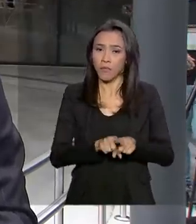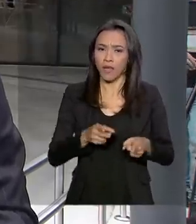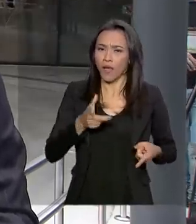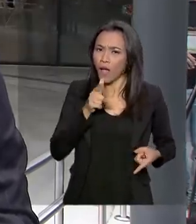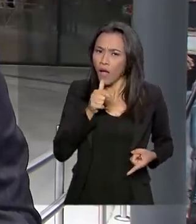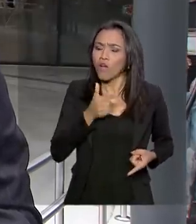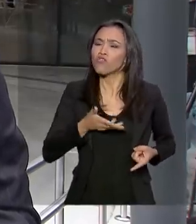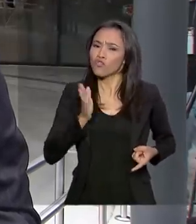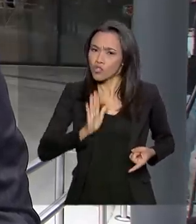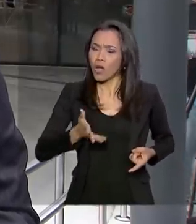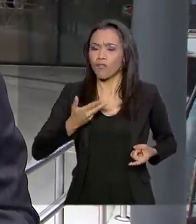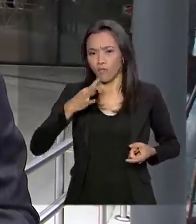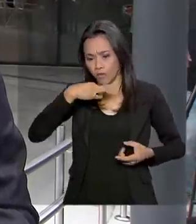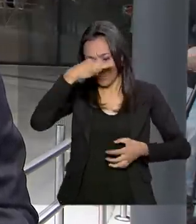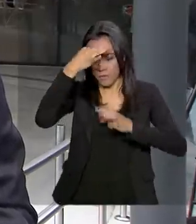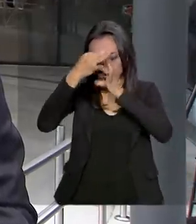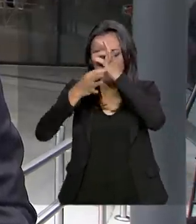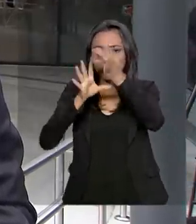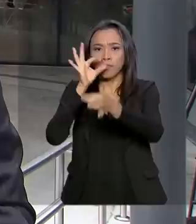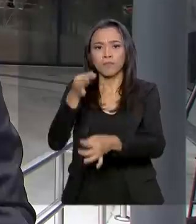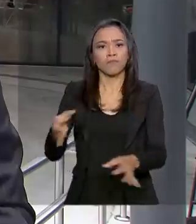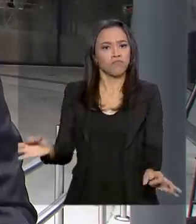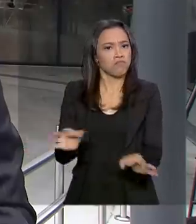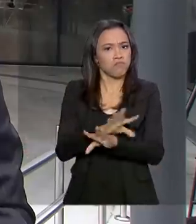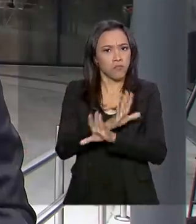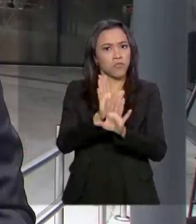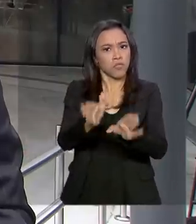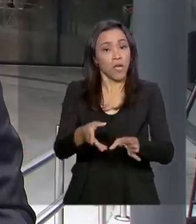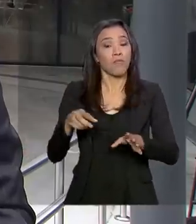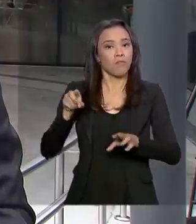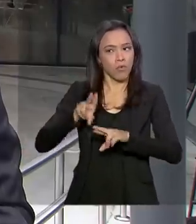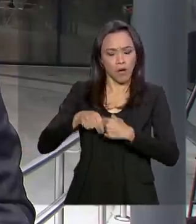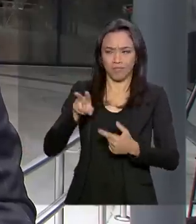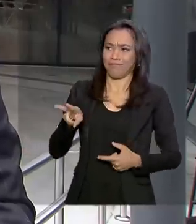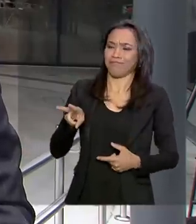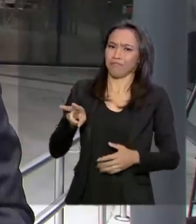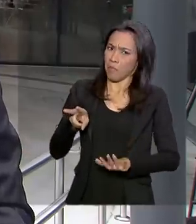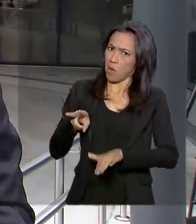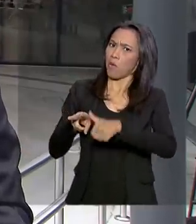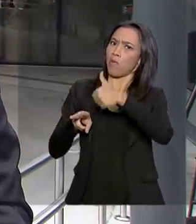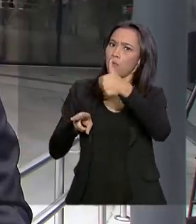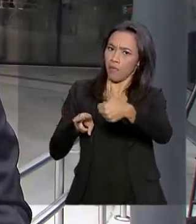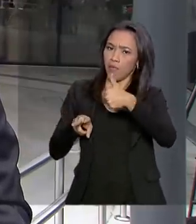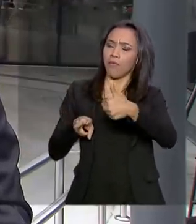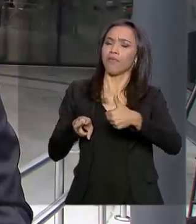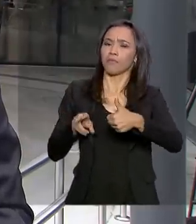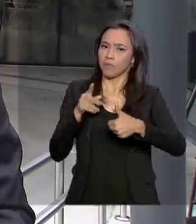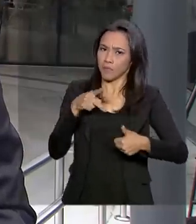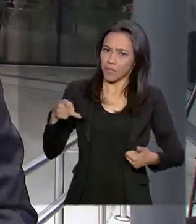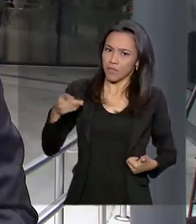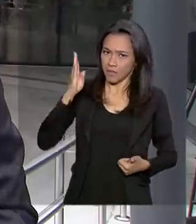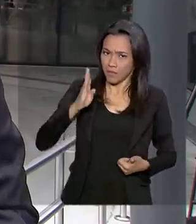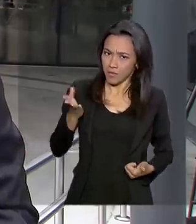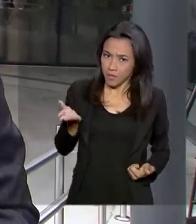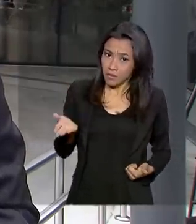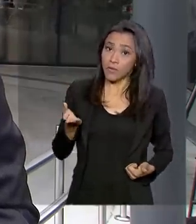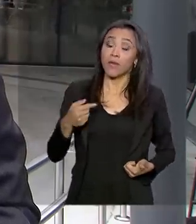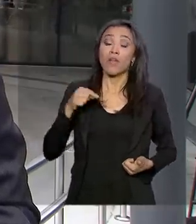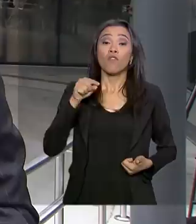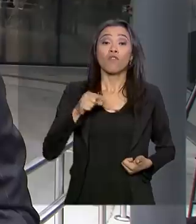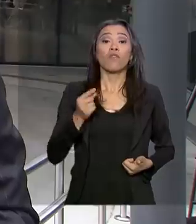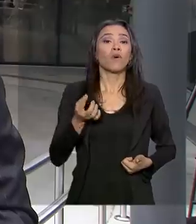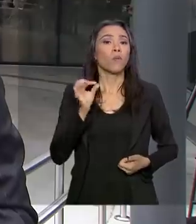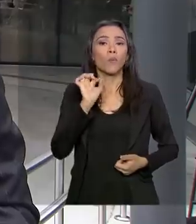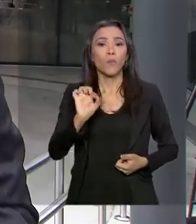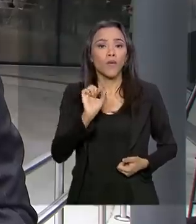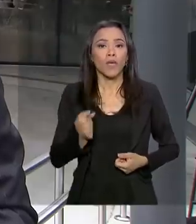foi retirada diante da melhora significativa do presidente da República. A dieta líquida foi reintroduzida